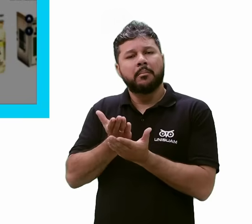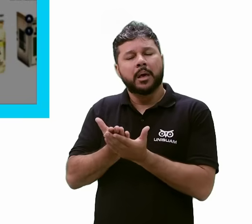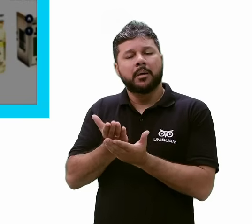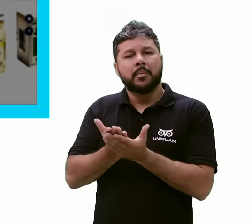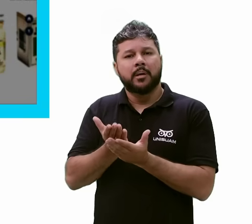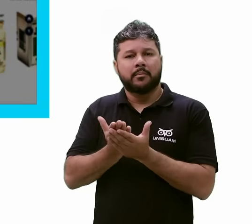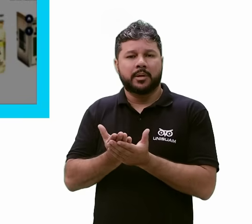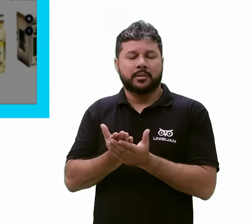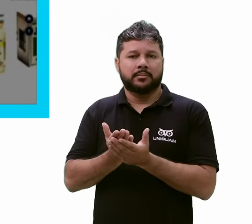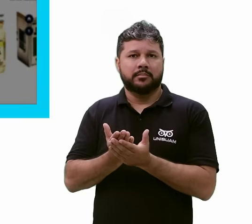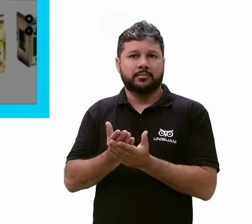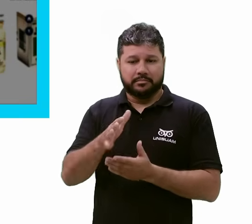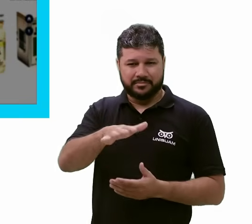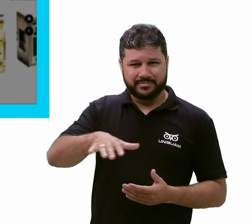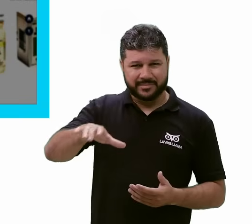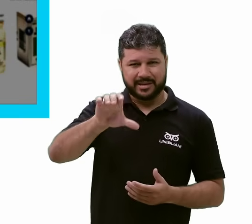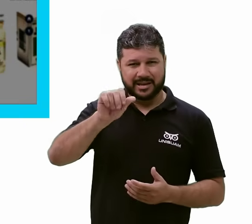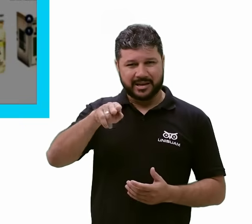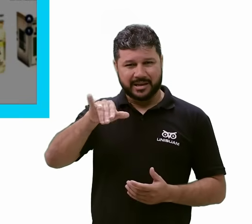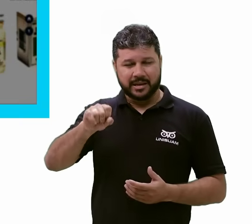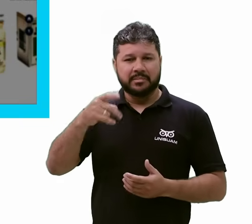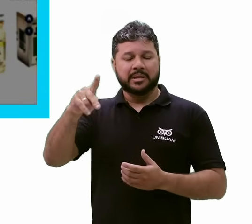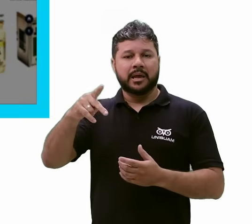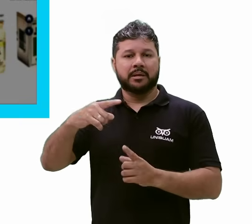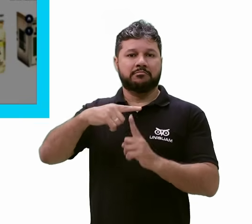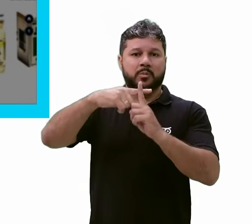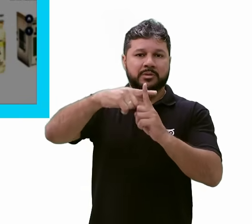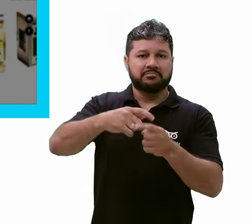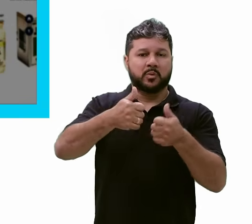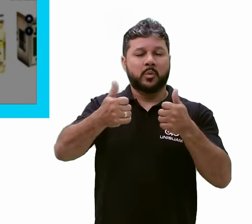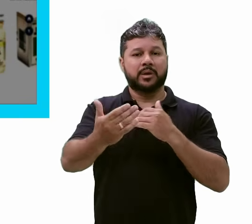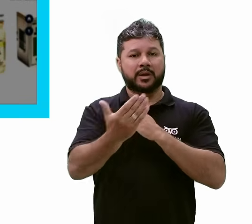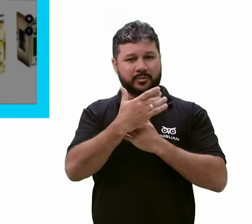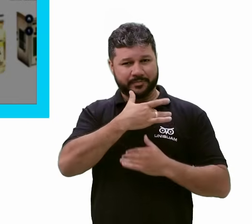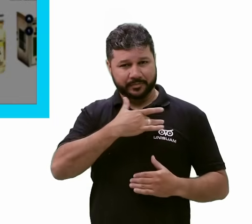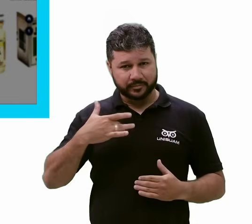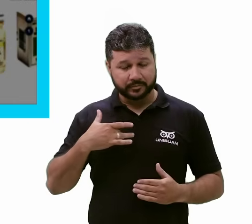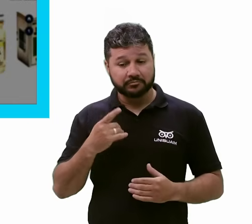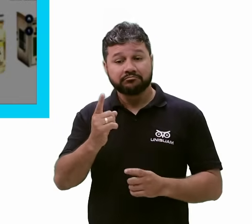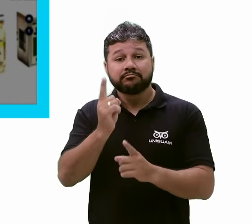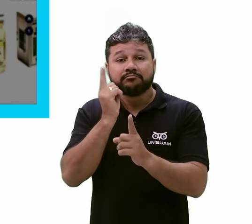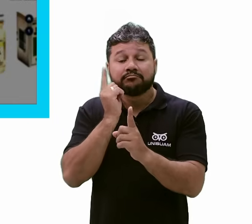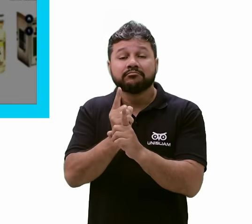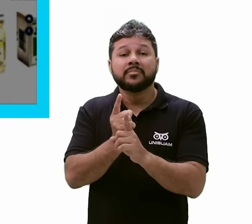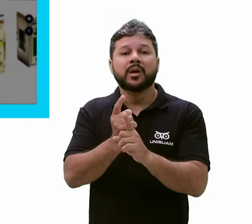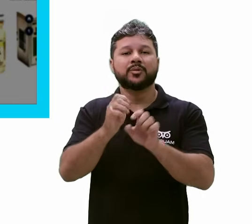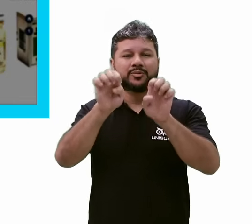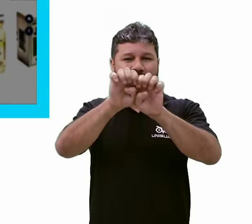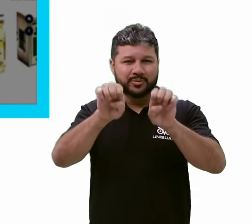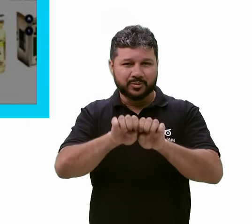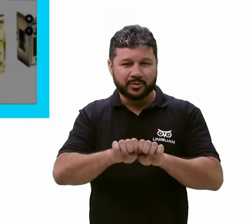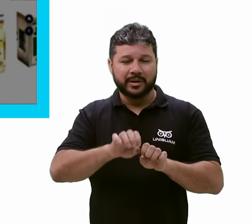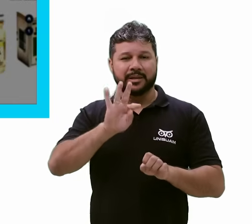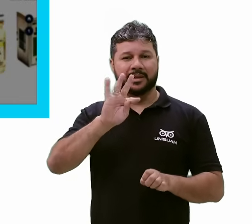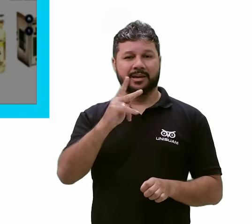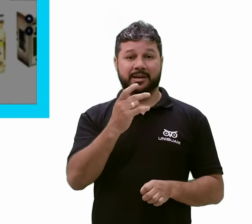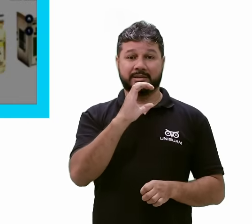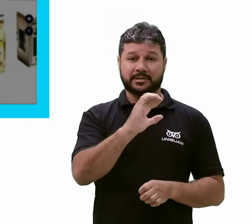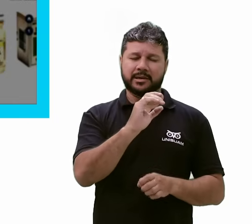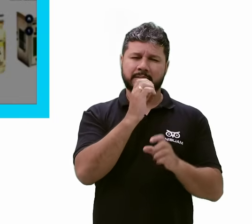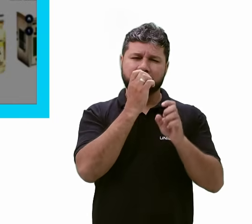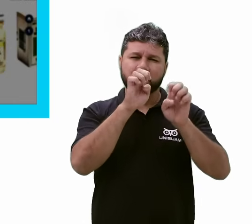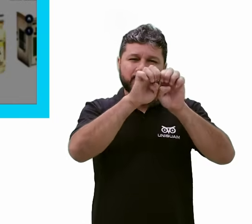estudando, né, a cannabis, seus potenciais medicinais, ele encontra a estrutura do